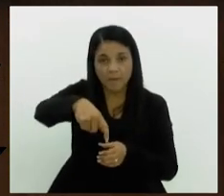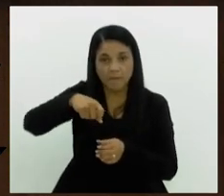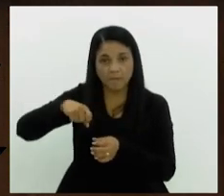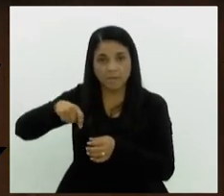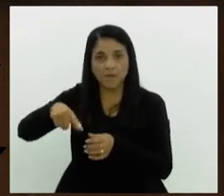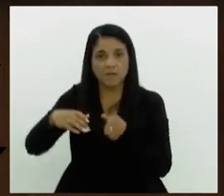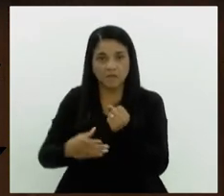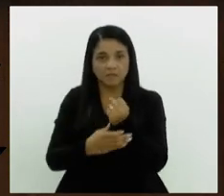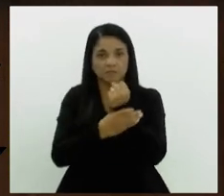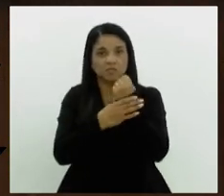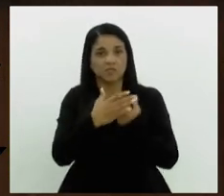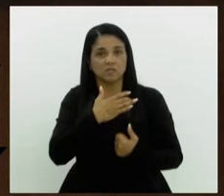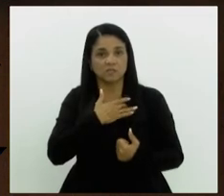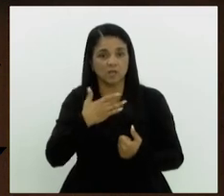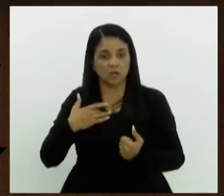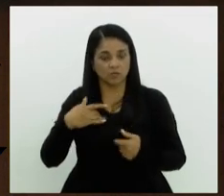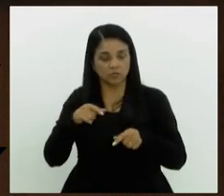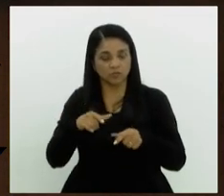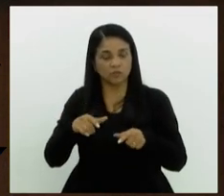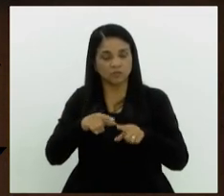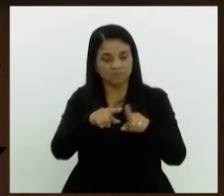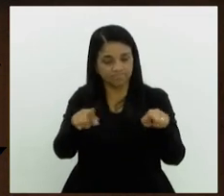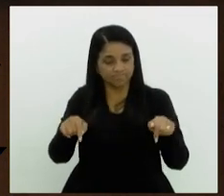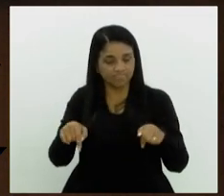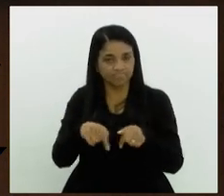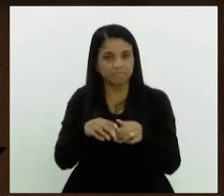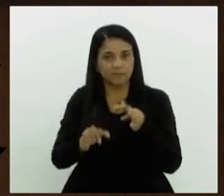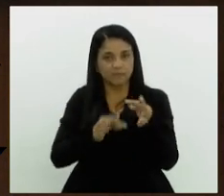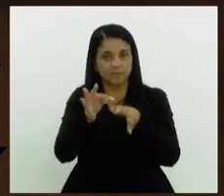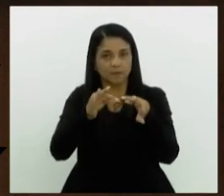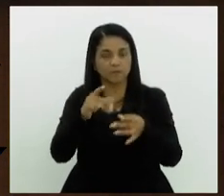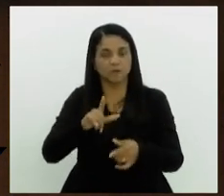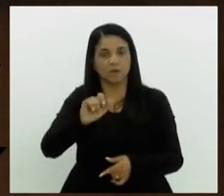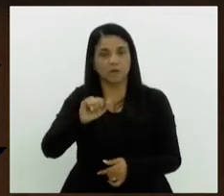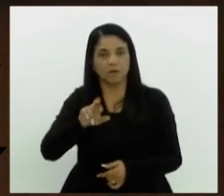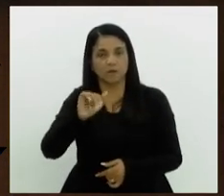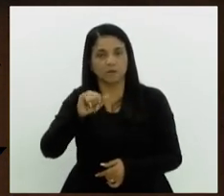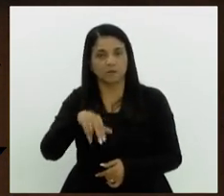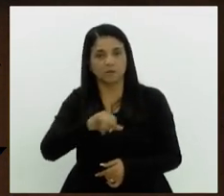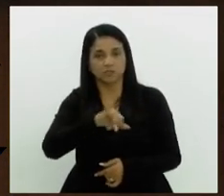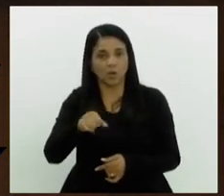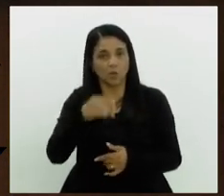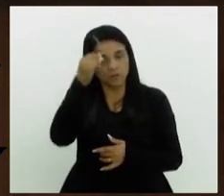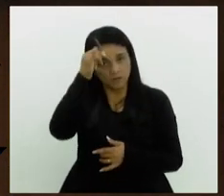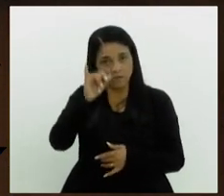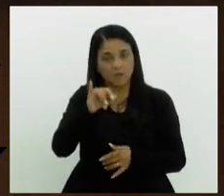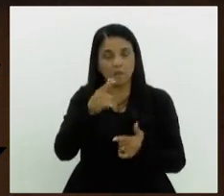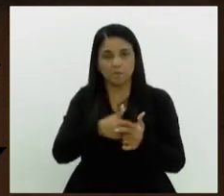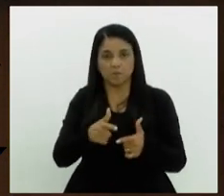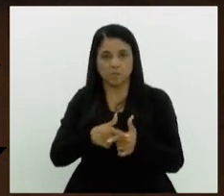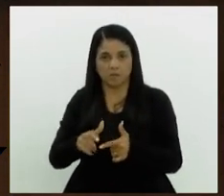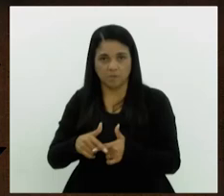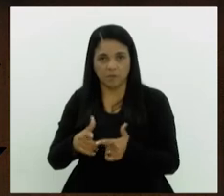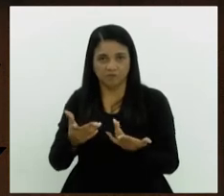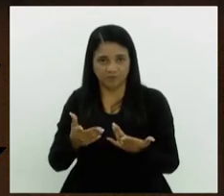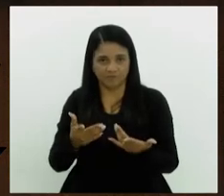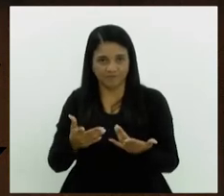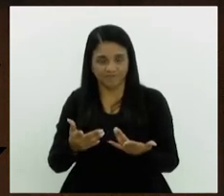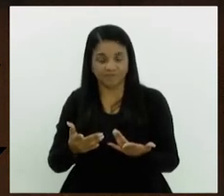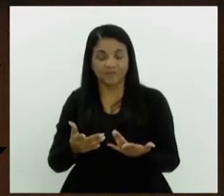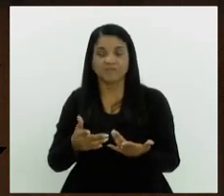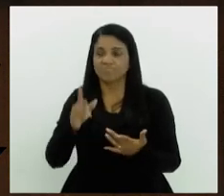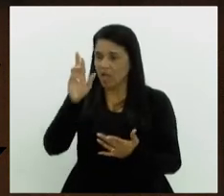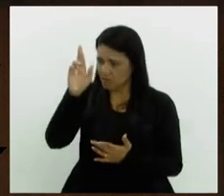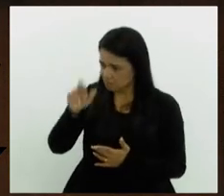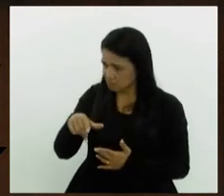garantir a saúde do sistema imunano laranjal e preservar o sistema desse tipo de acidente. Então, Vossa Excelência tem razão no que traz para cá,